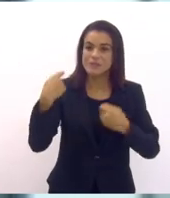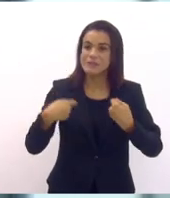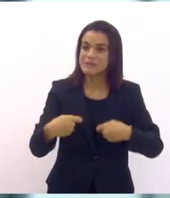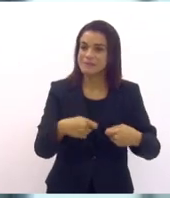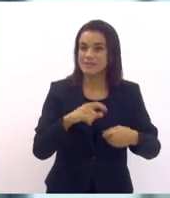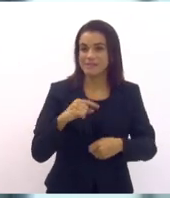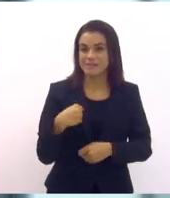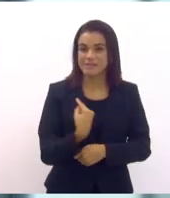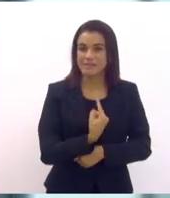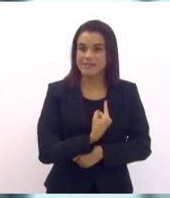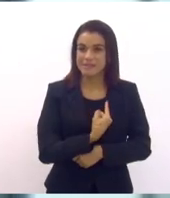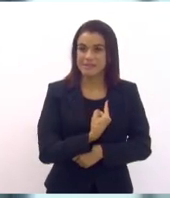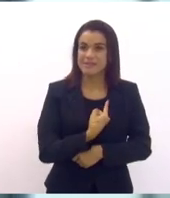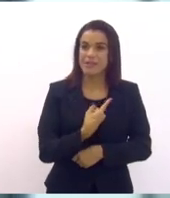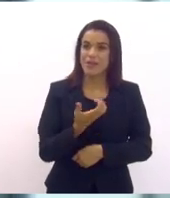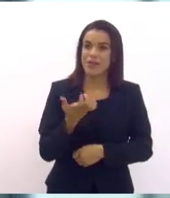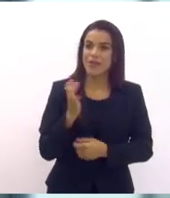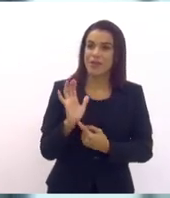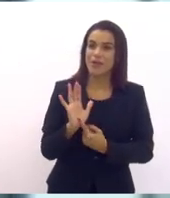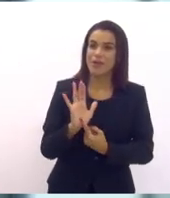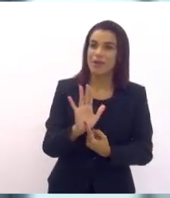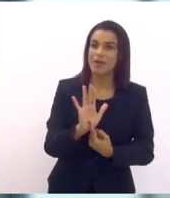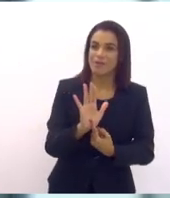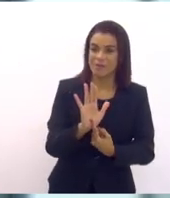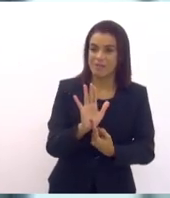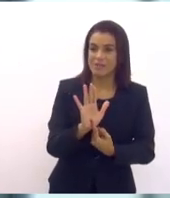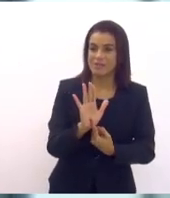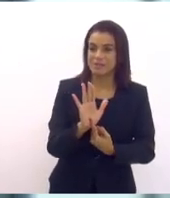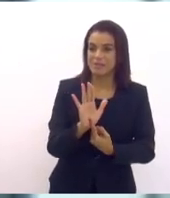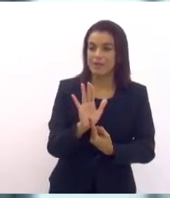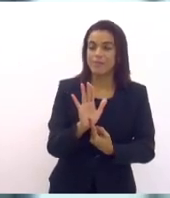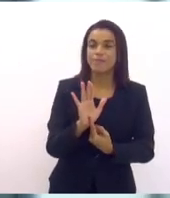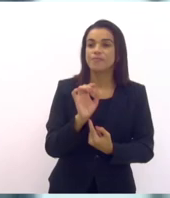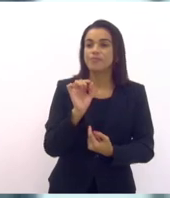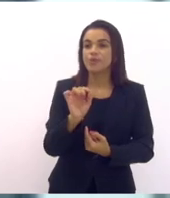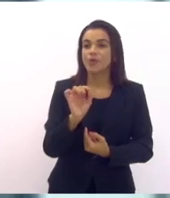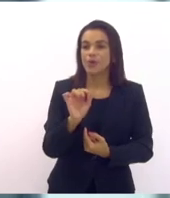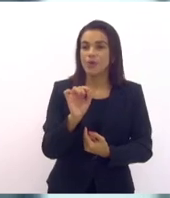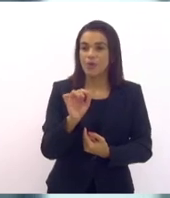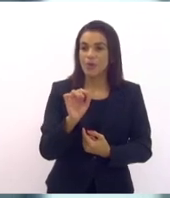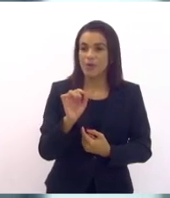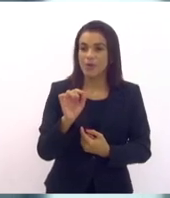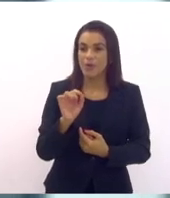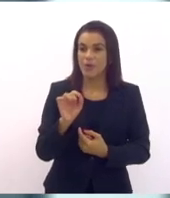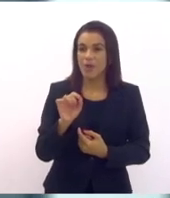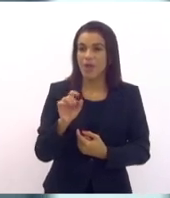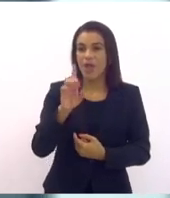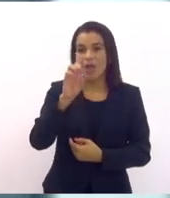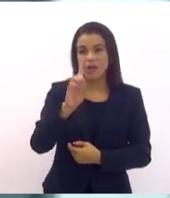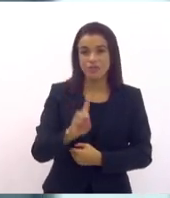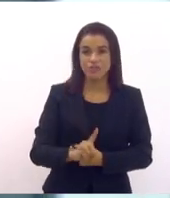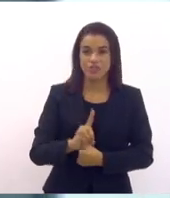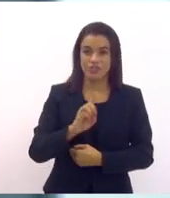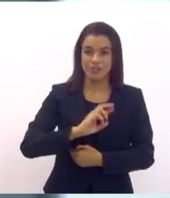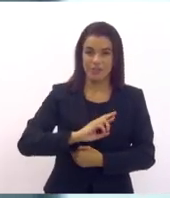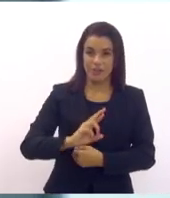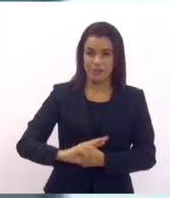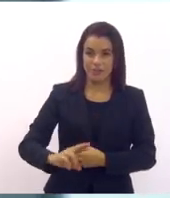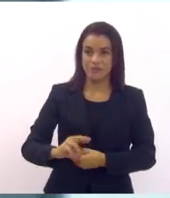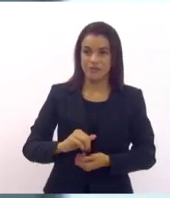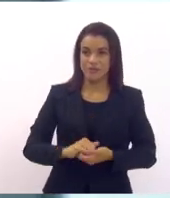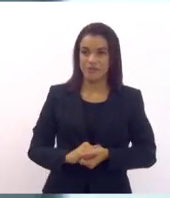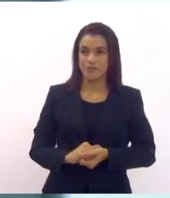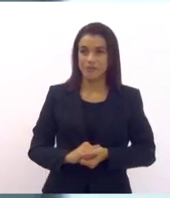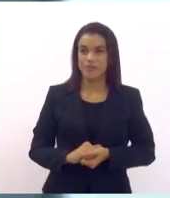e eu só queria acresentar uma coisa e isso mais ver para nós aos líderes religiosos e